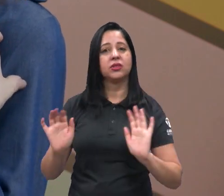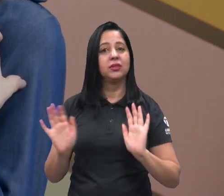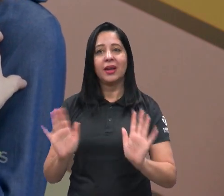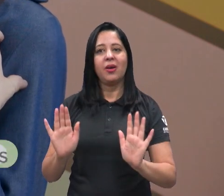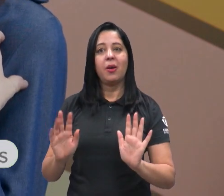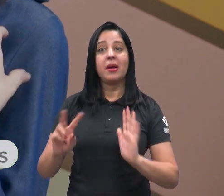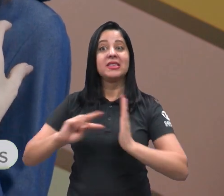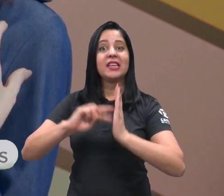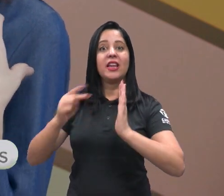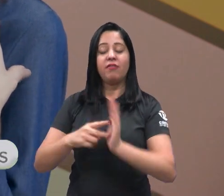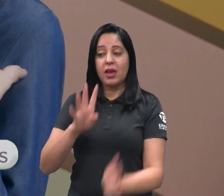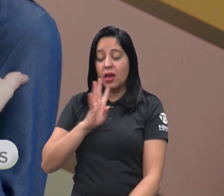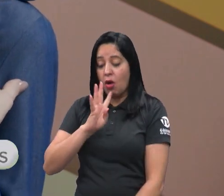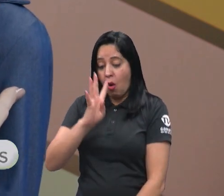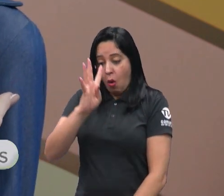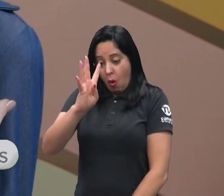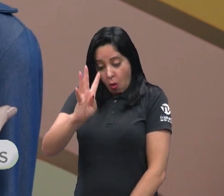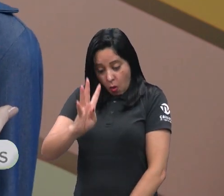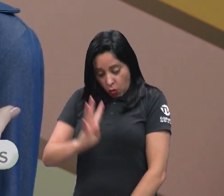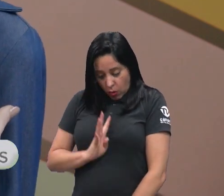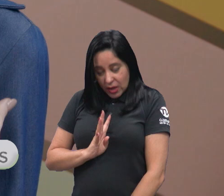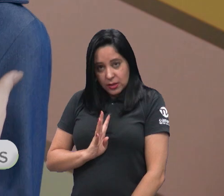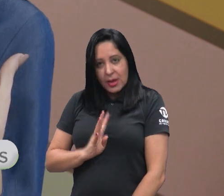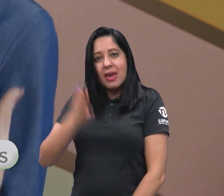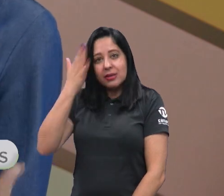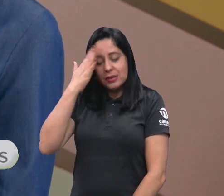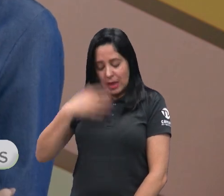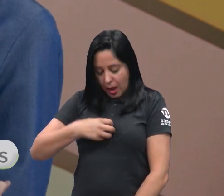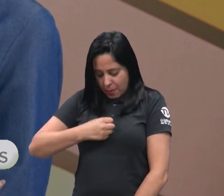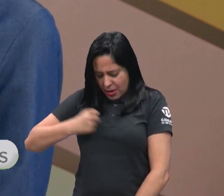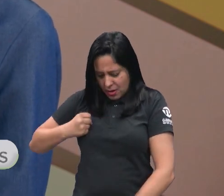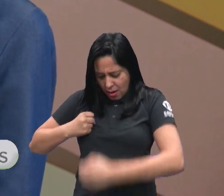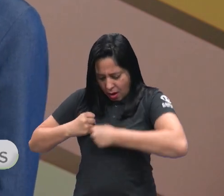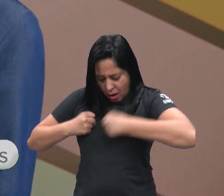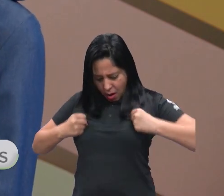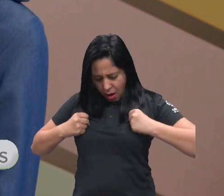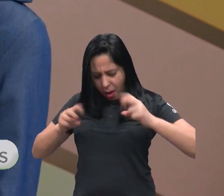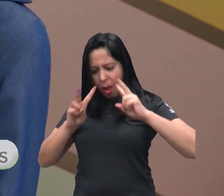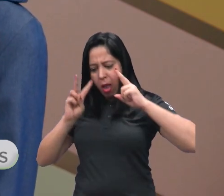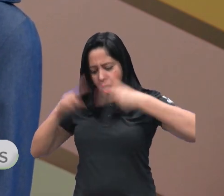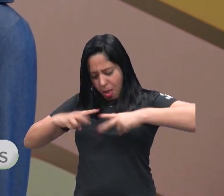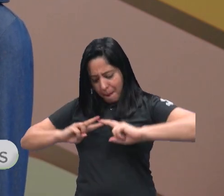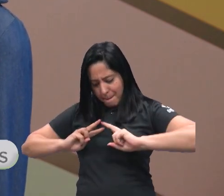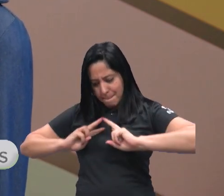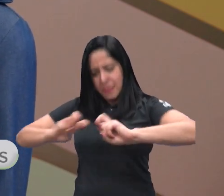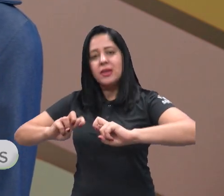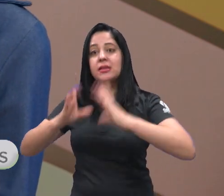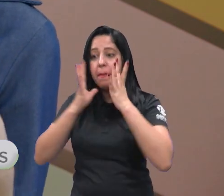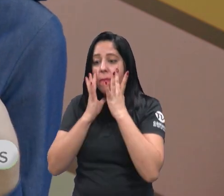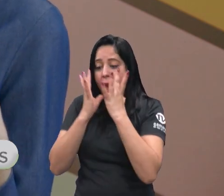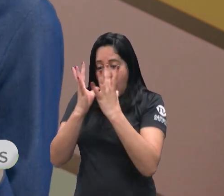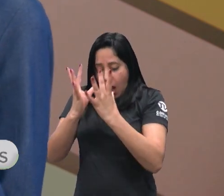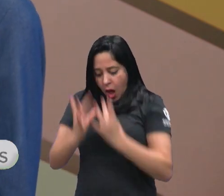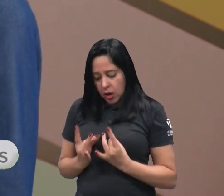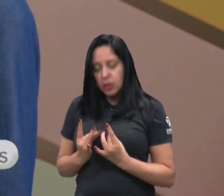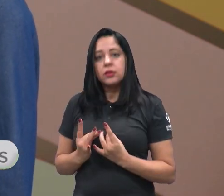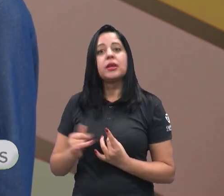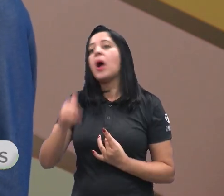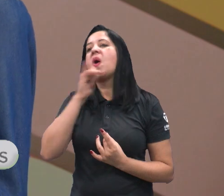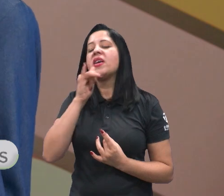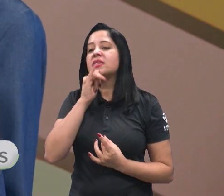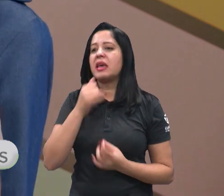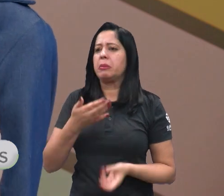mesma. E quando que eu conheço eu mesma? Quando eu paro e presto atenção naquilo que eu não mostro para os